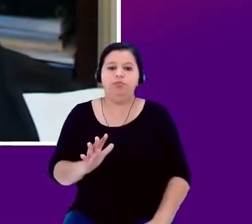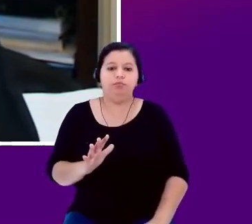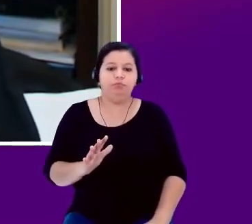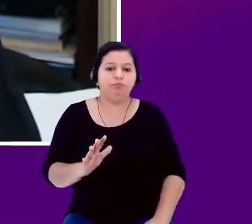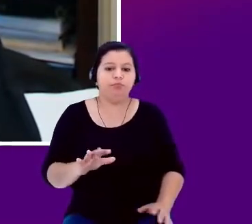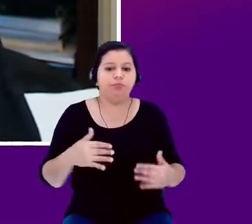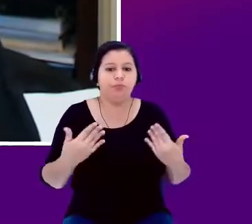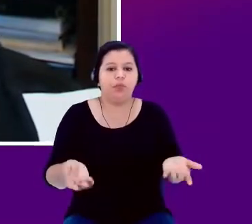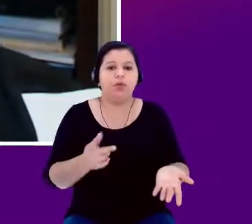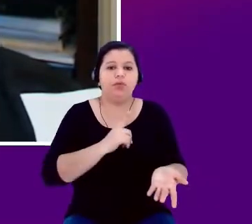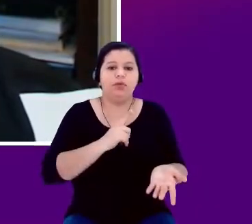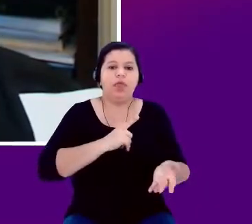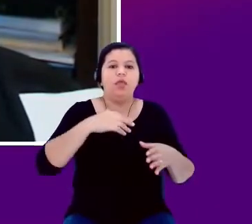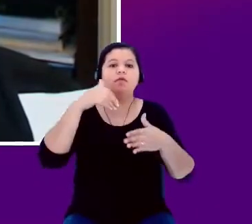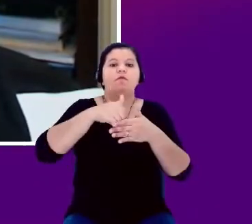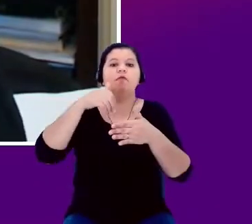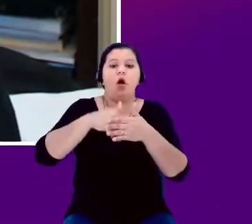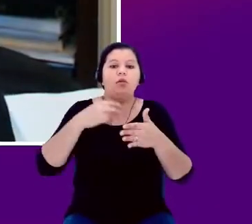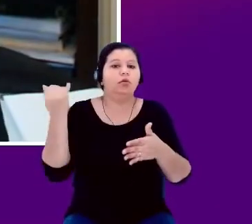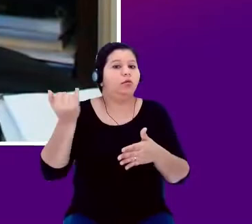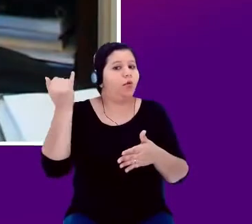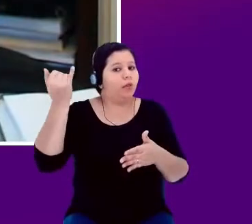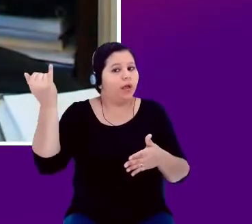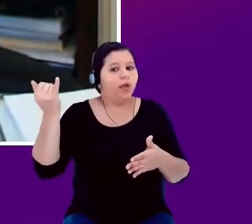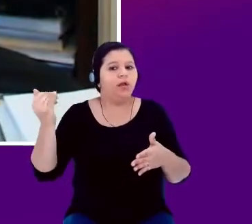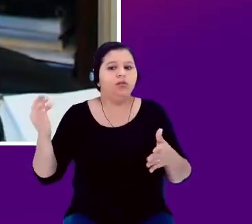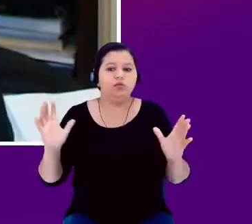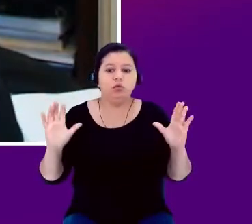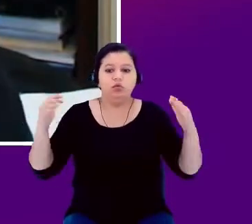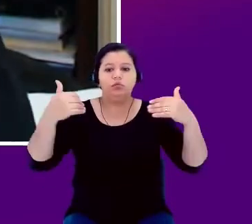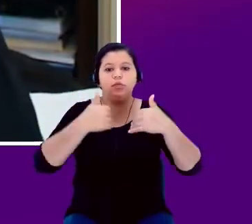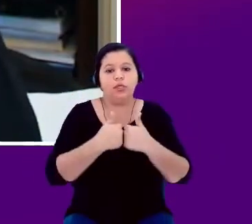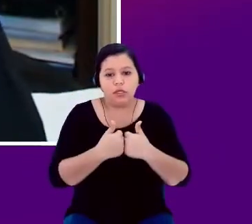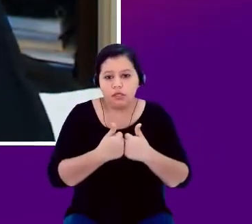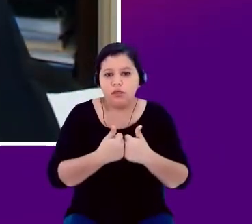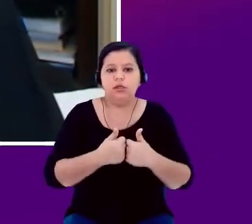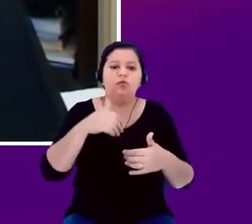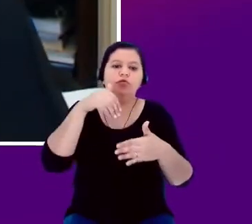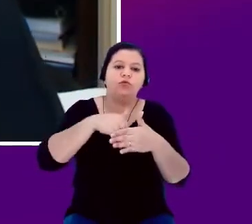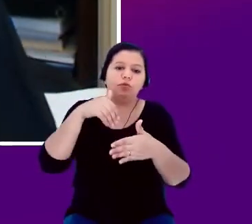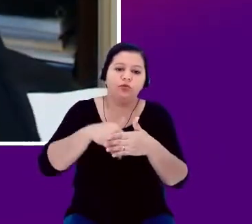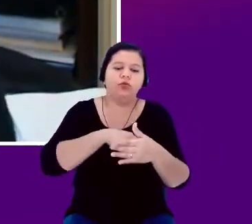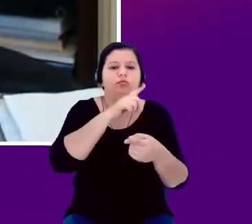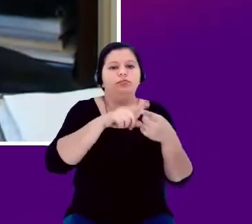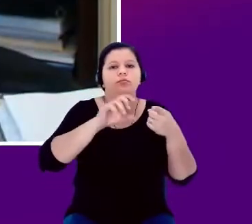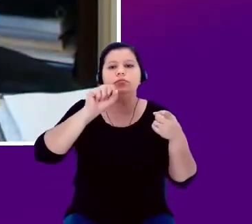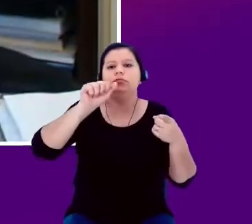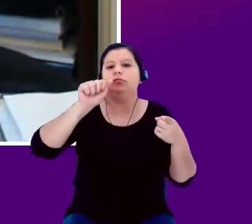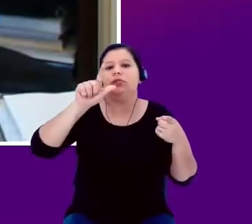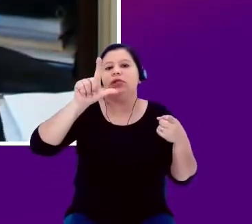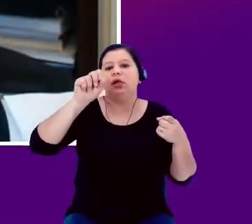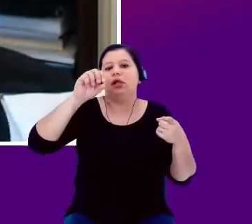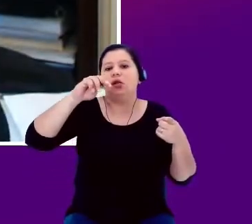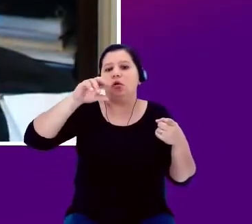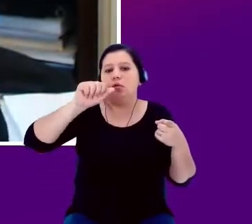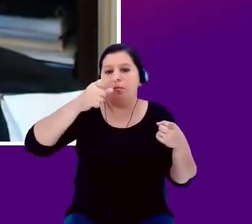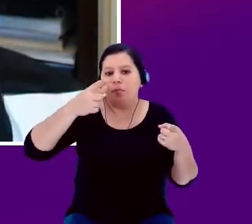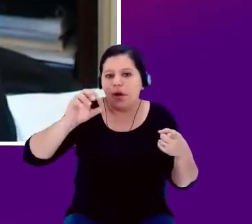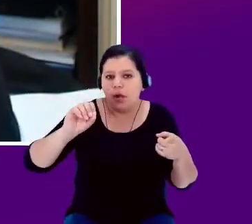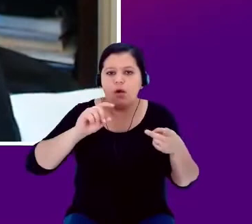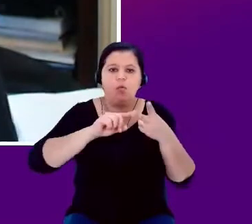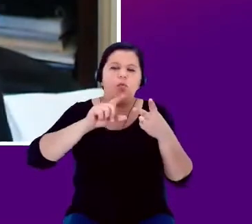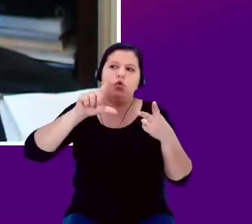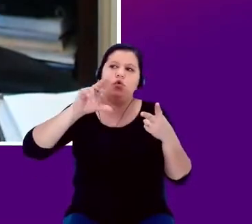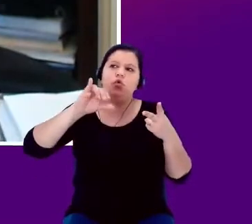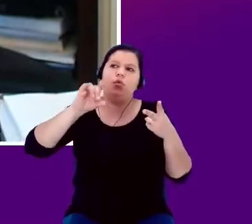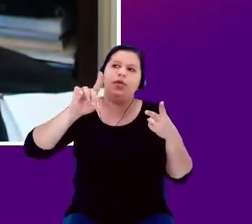dos ministros Rui Rosado, Luiz Felipe Salomão e